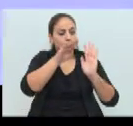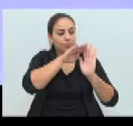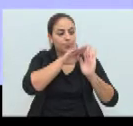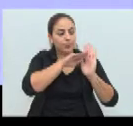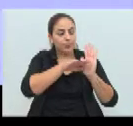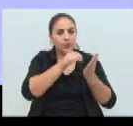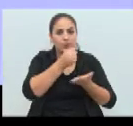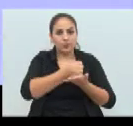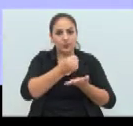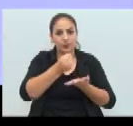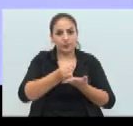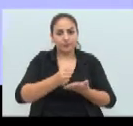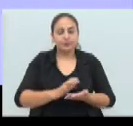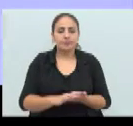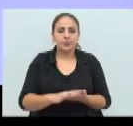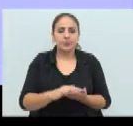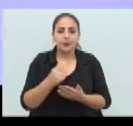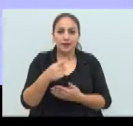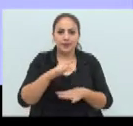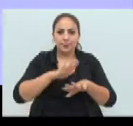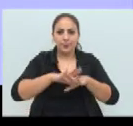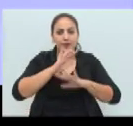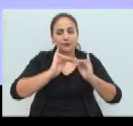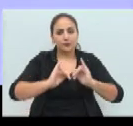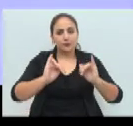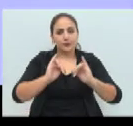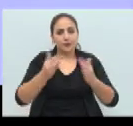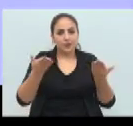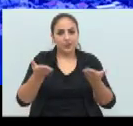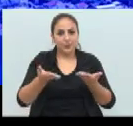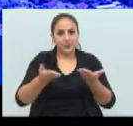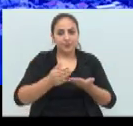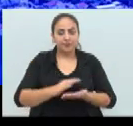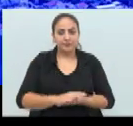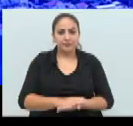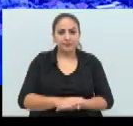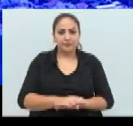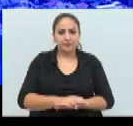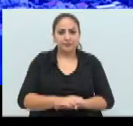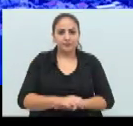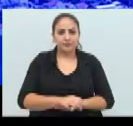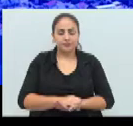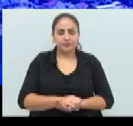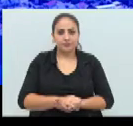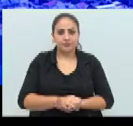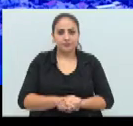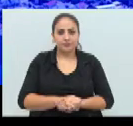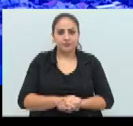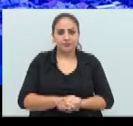contrato? Estas e outras informações a partir de agora.